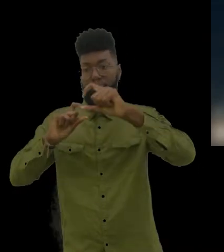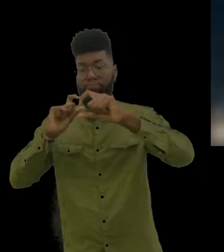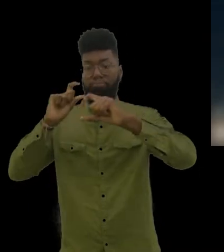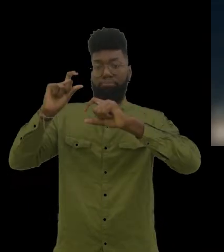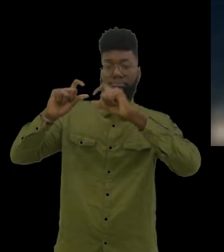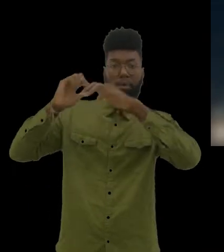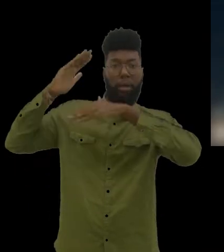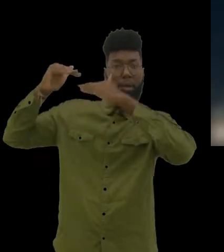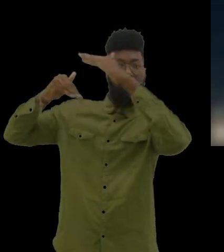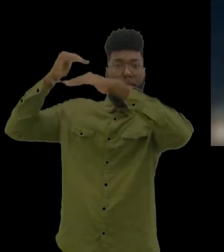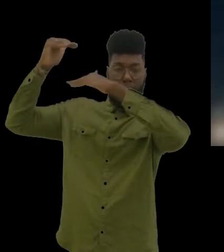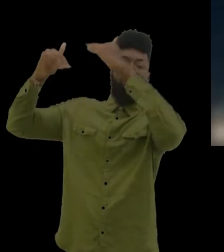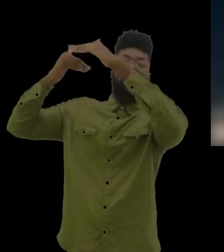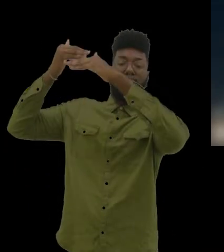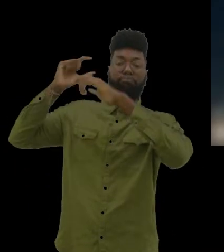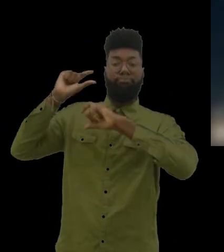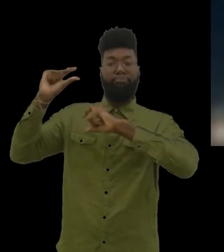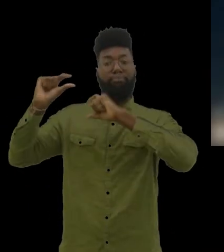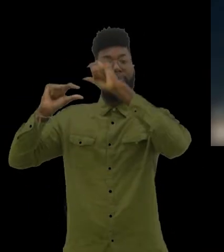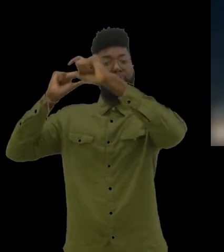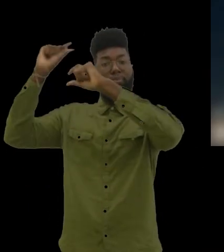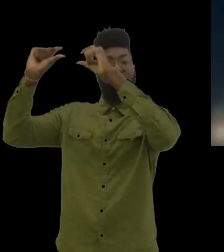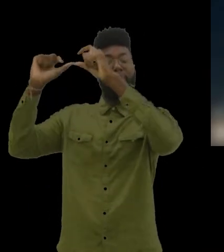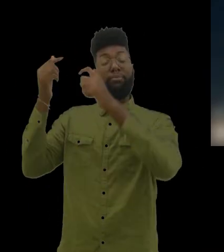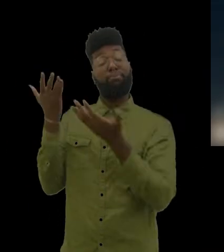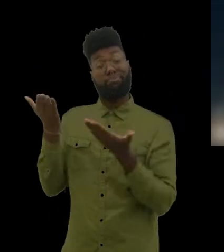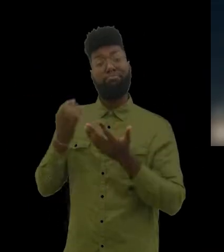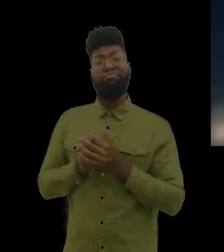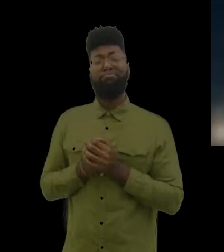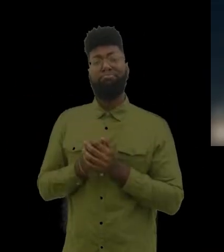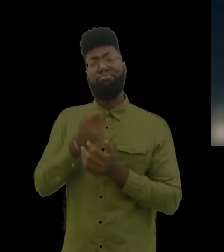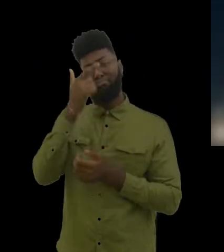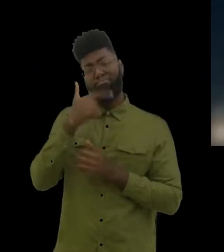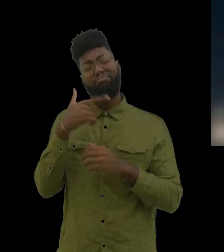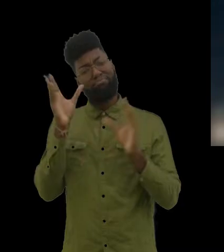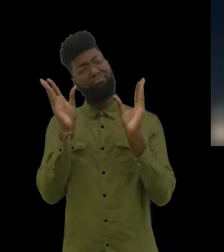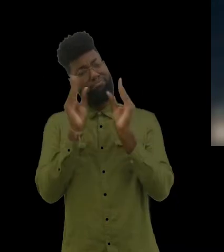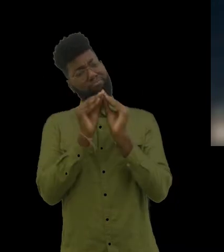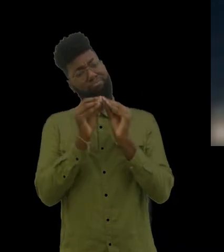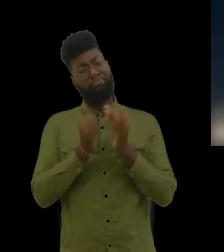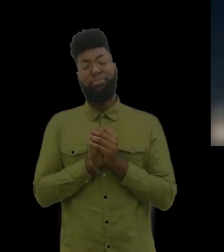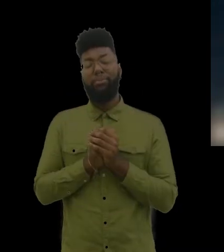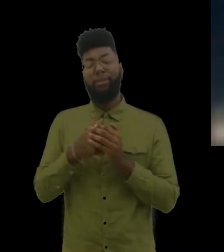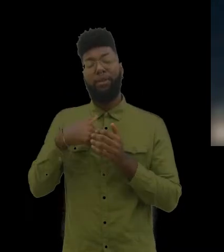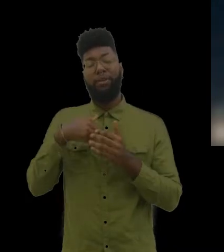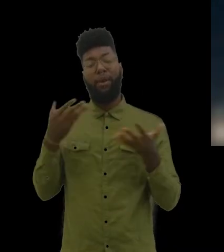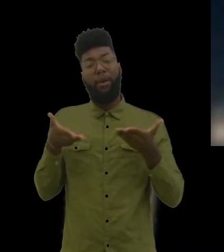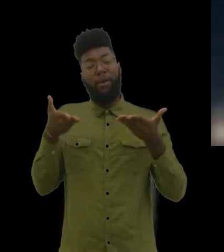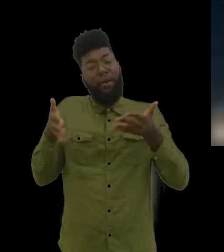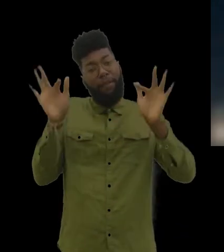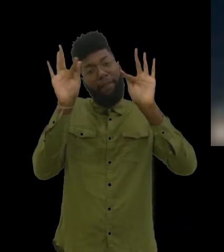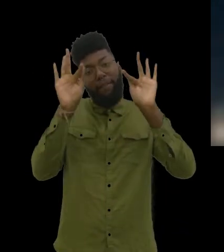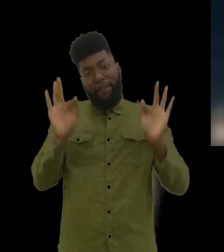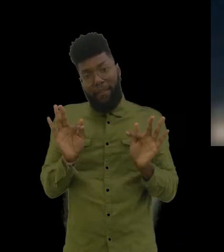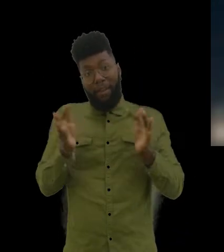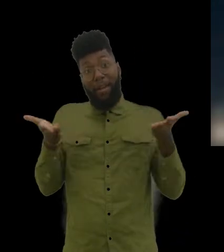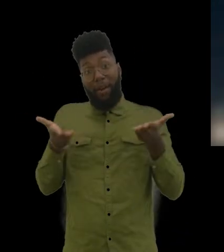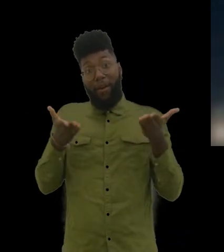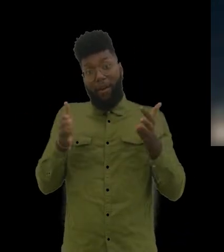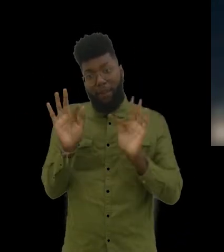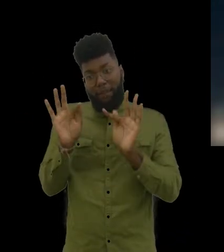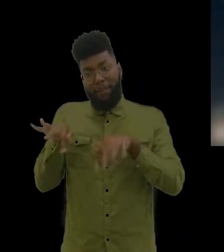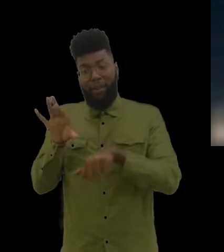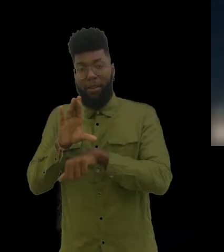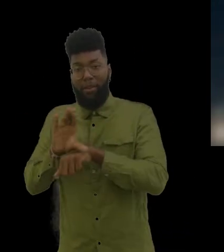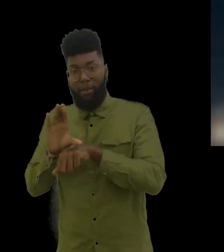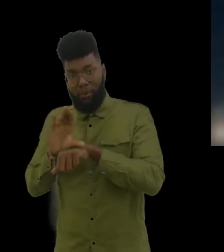assim. É isso aí, que legal. Mas é isso, prof. Tô bem feliz com esse fim de graduação também.